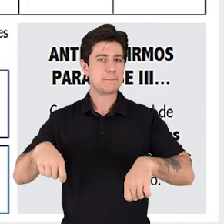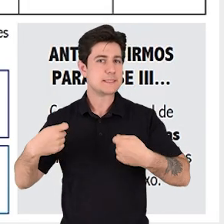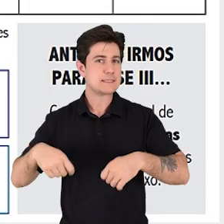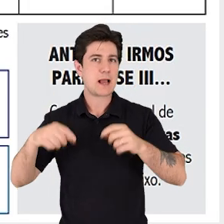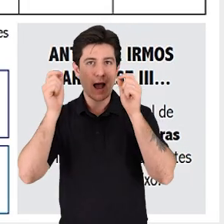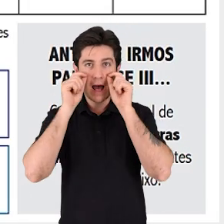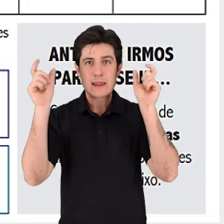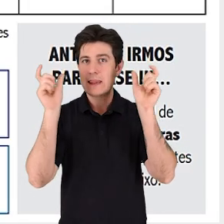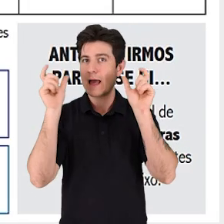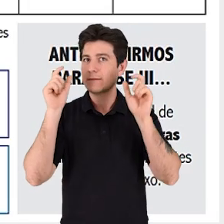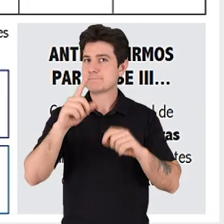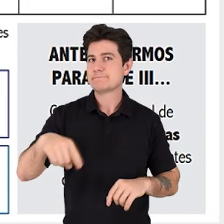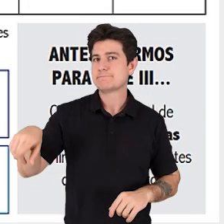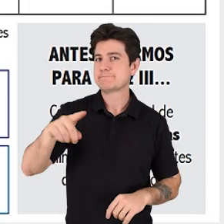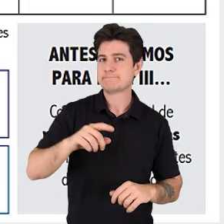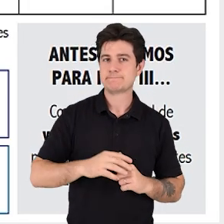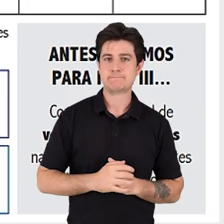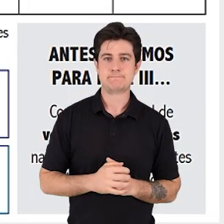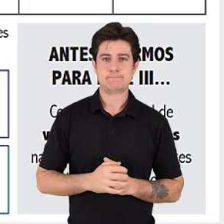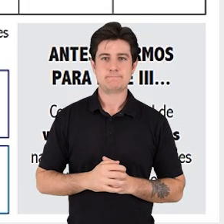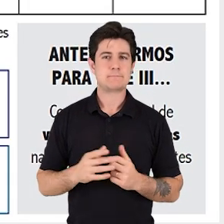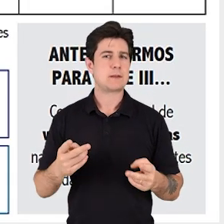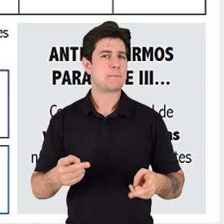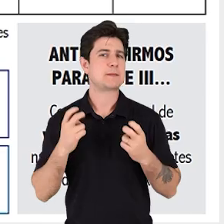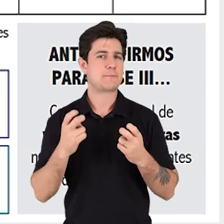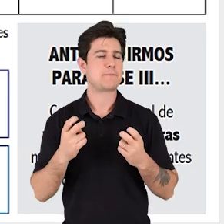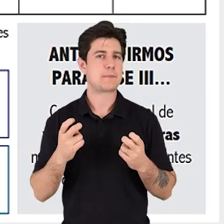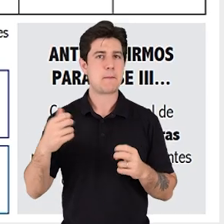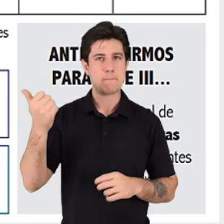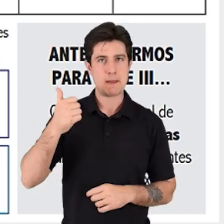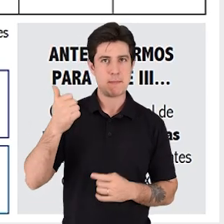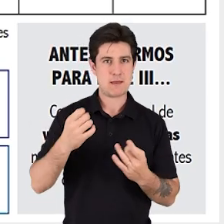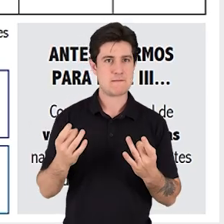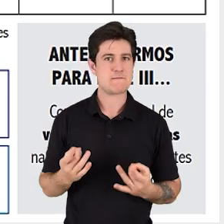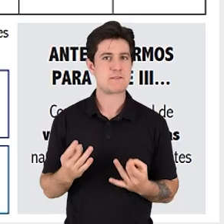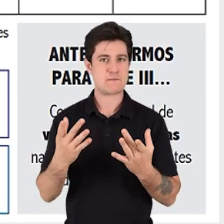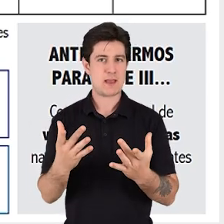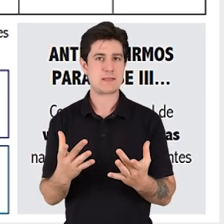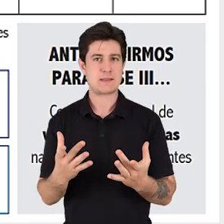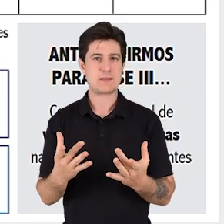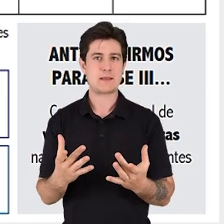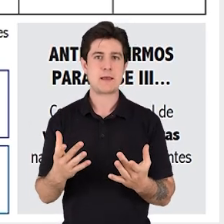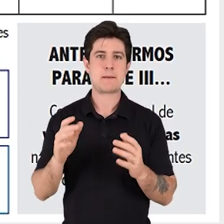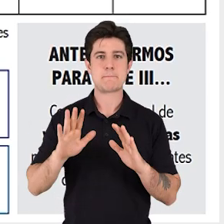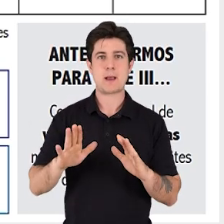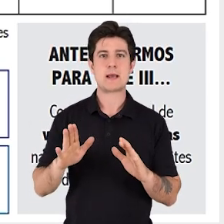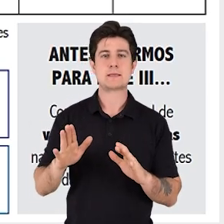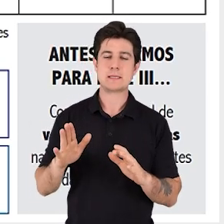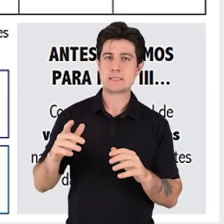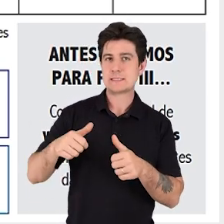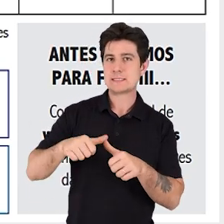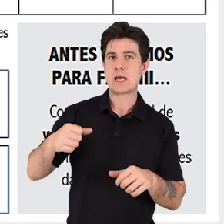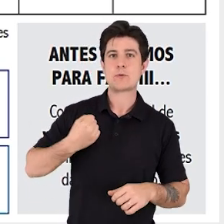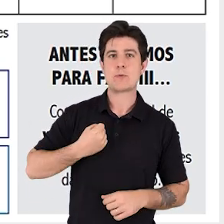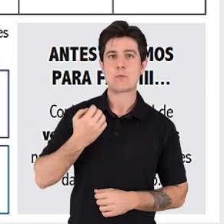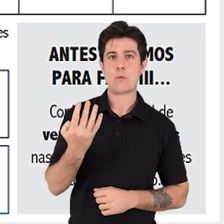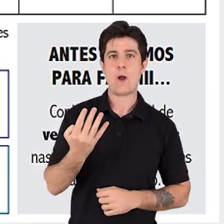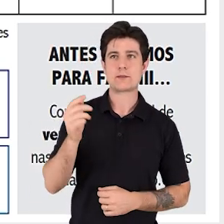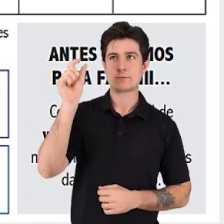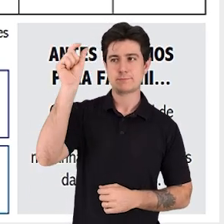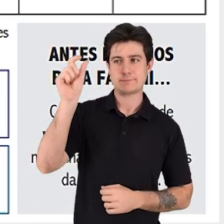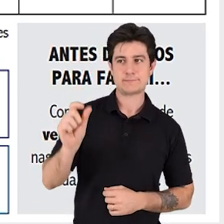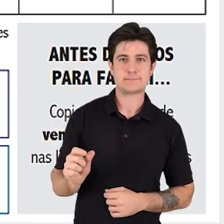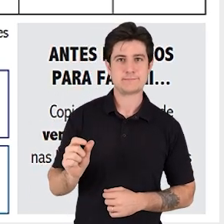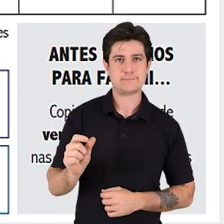Neste ponto, precisamos fazer um alerta muito importante. Note que, apesar de ser a primeira venda, o produto tablet está na 4ª coluna